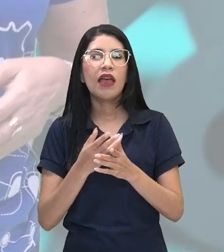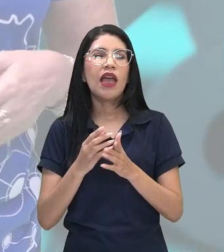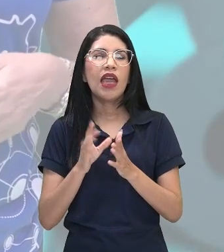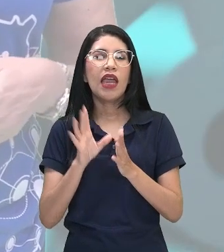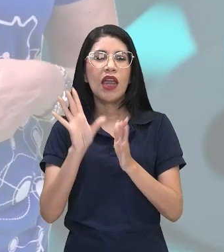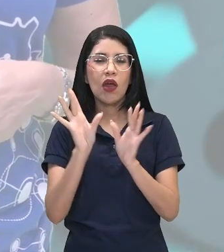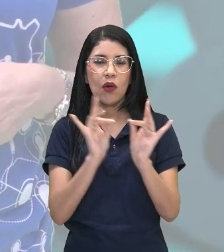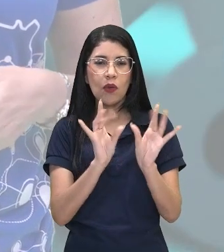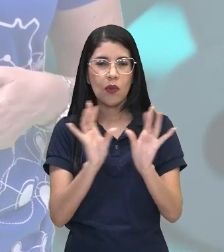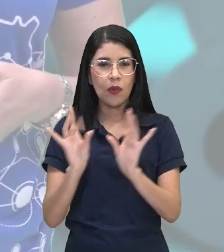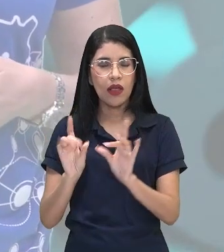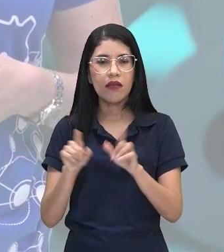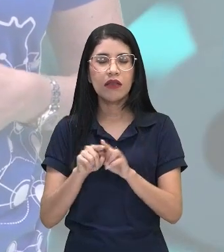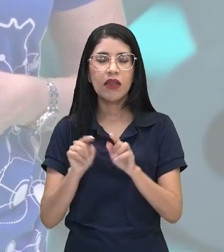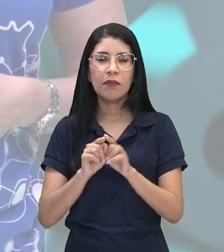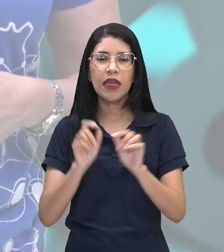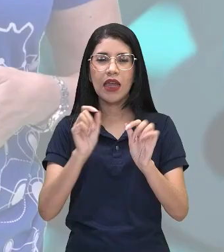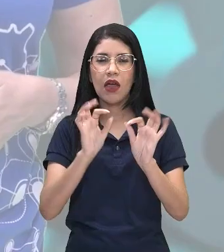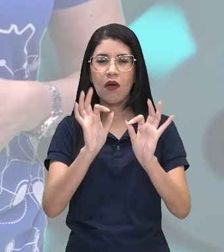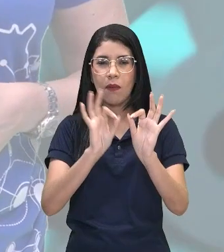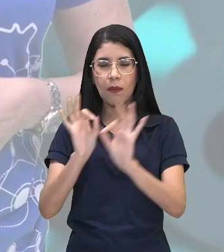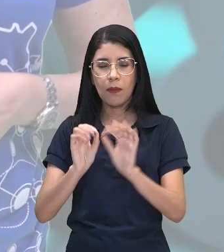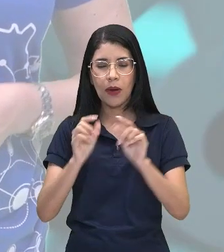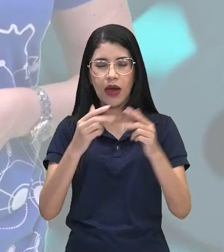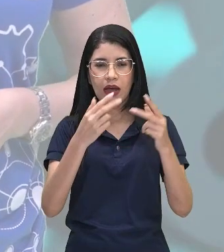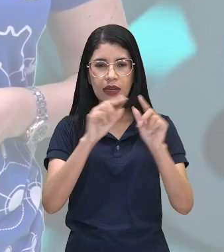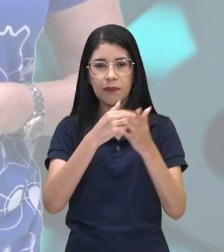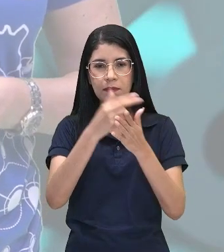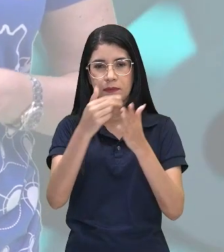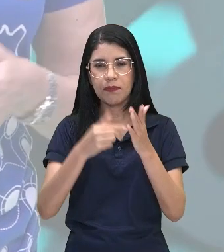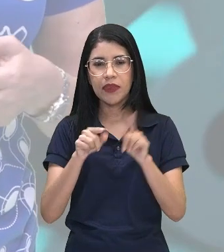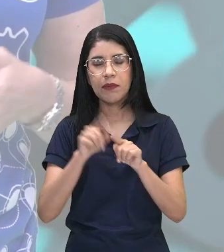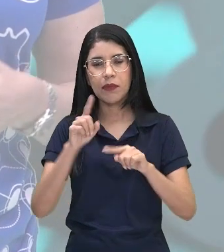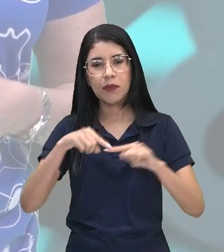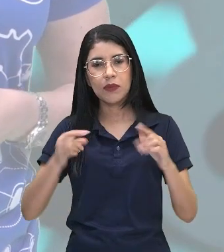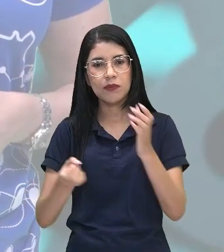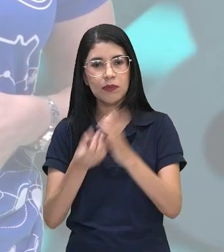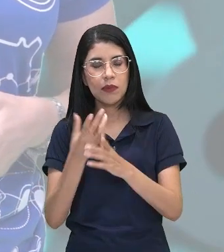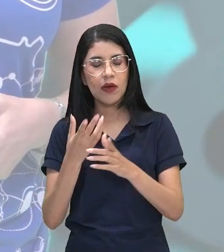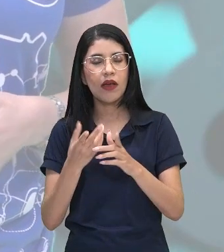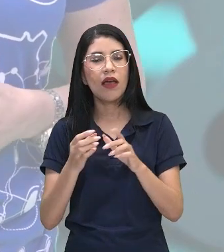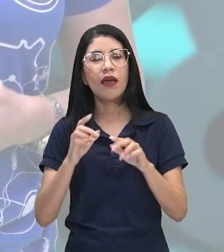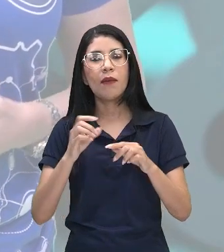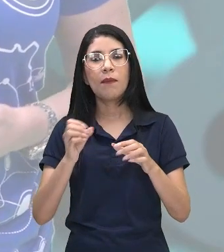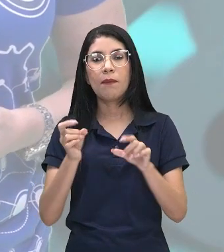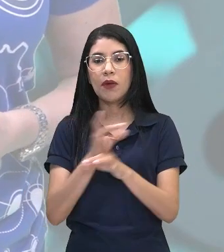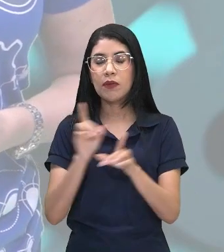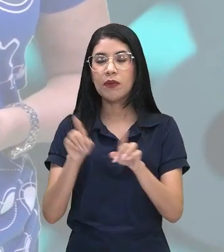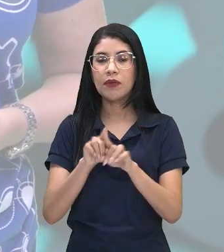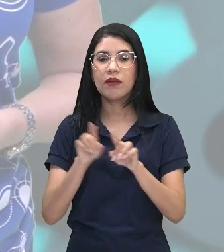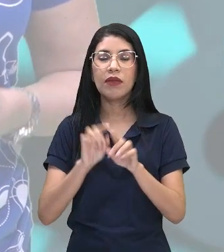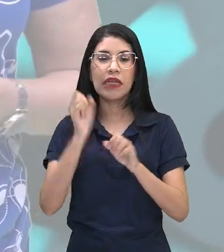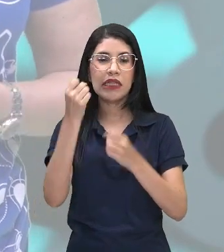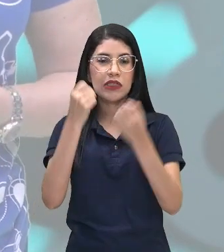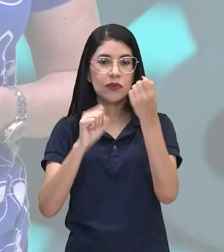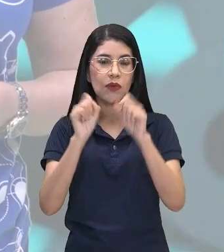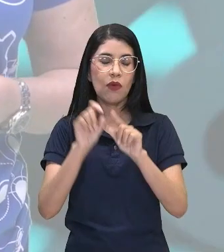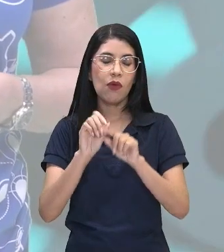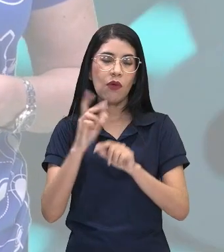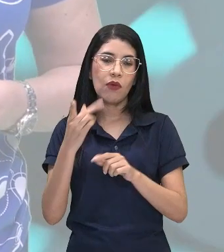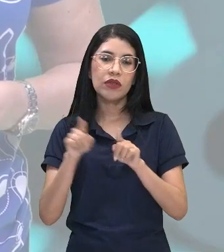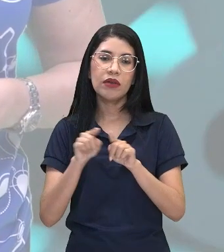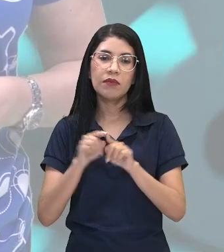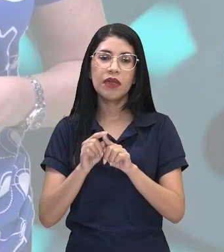montagens, fazendo para isso objetos já prontos, industrializados ou artesanais de